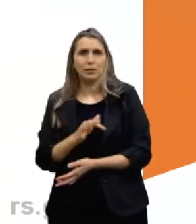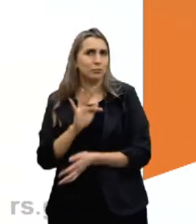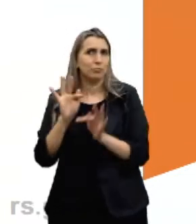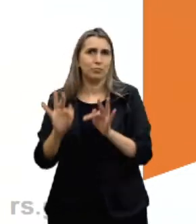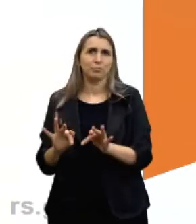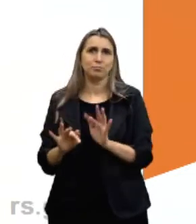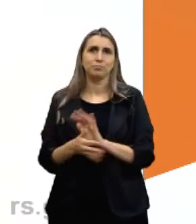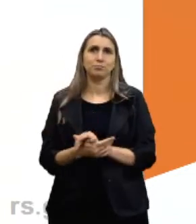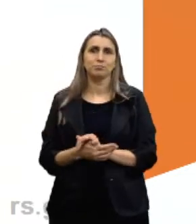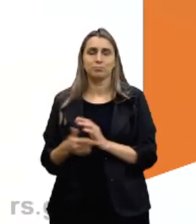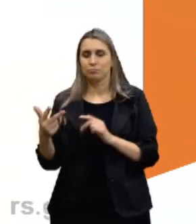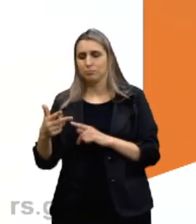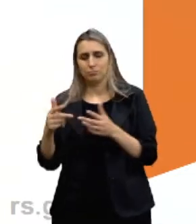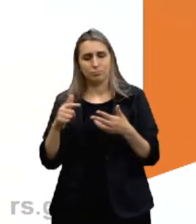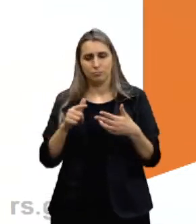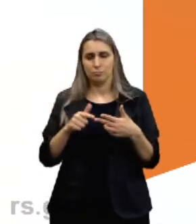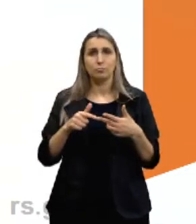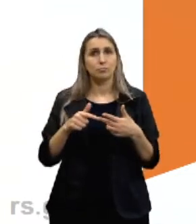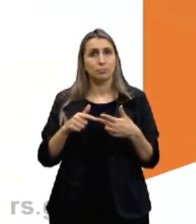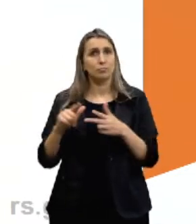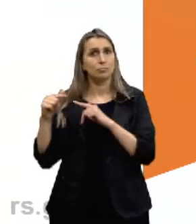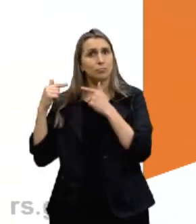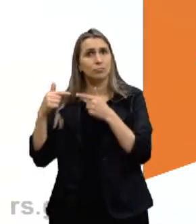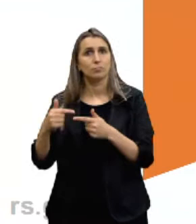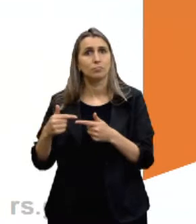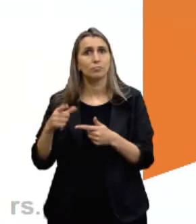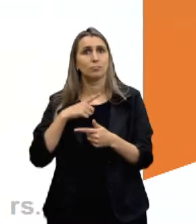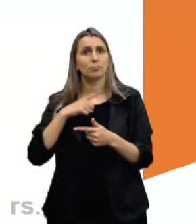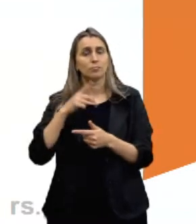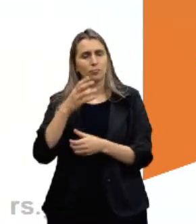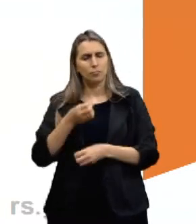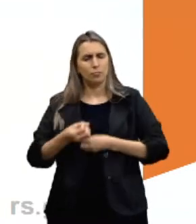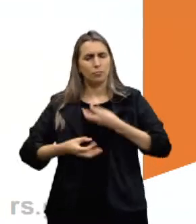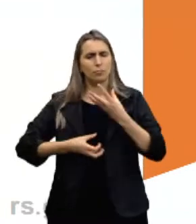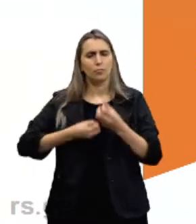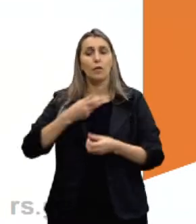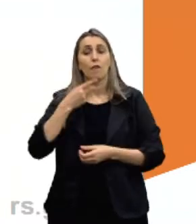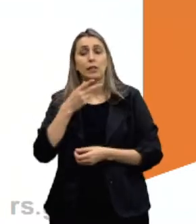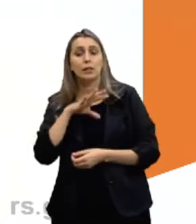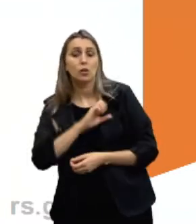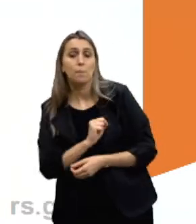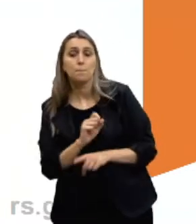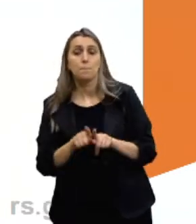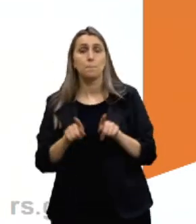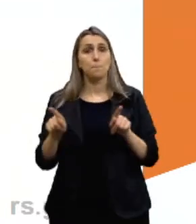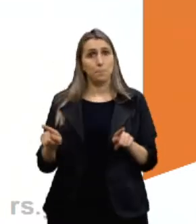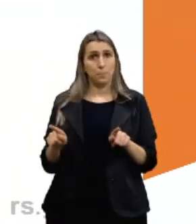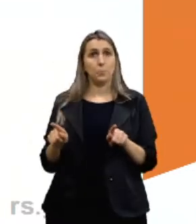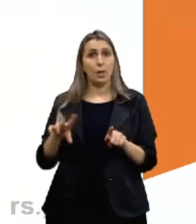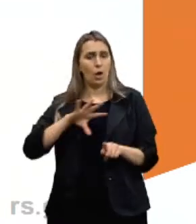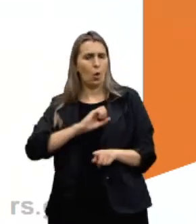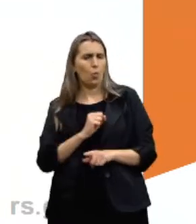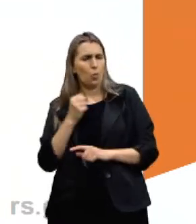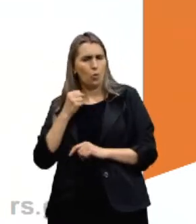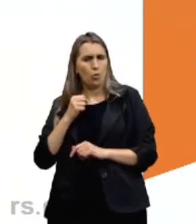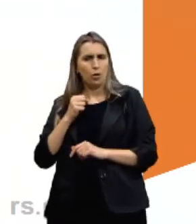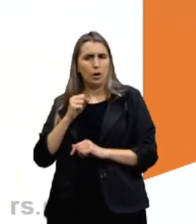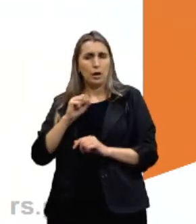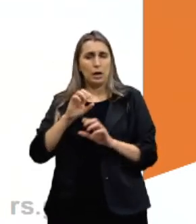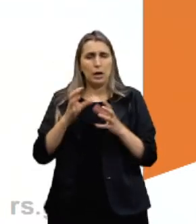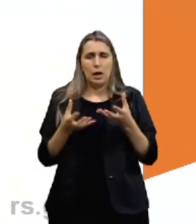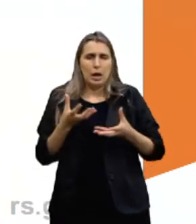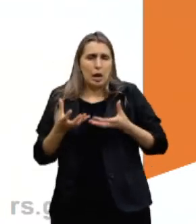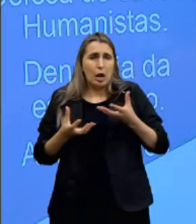certo e na terceira geração a gente vai ter também uma poesia que vai falar de amor mas vai ser um amor erótico